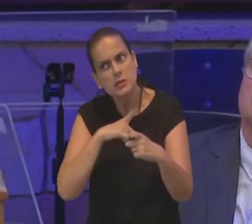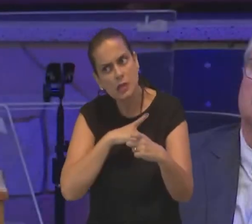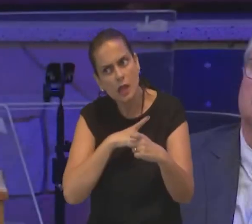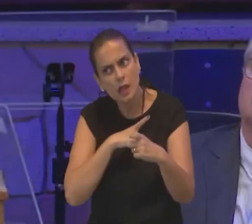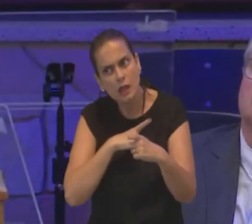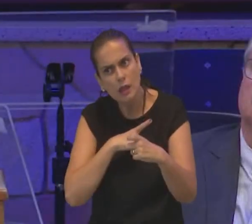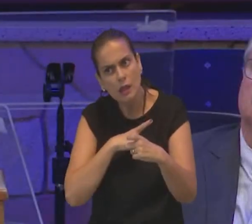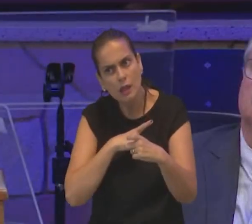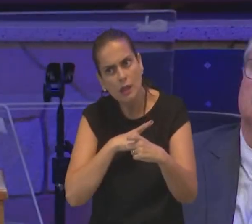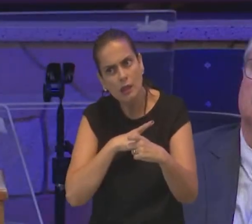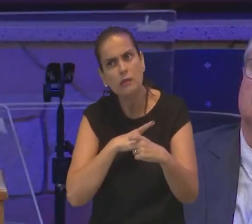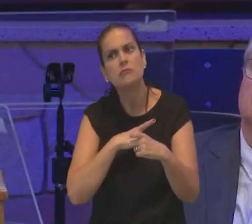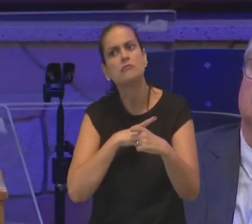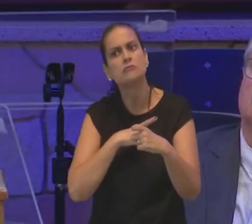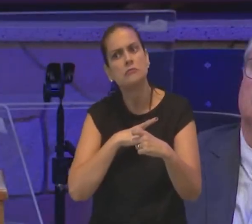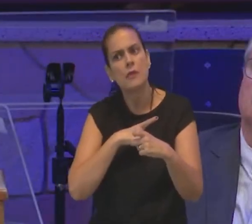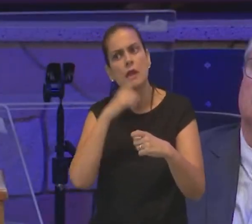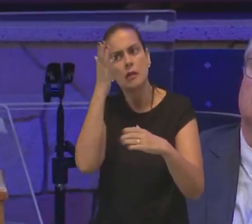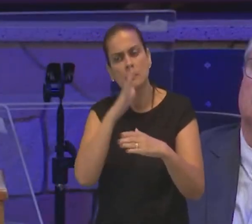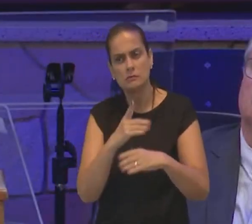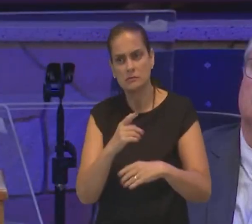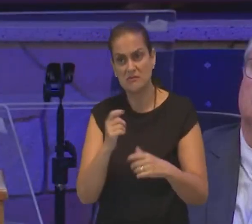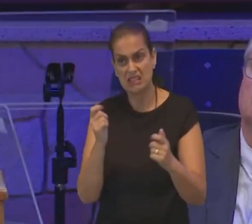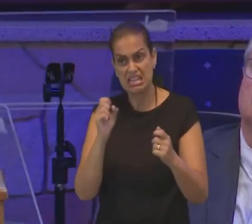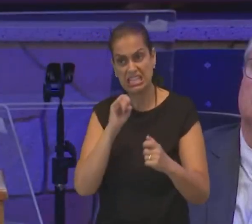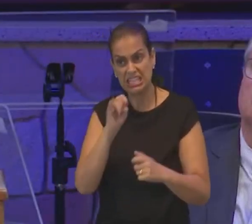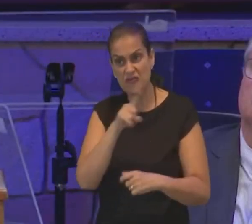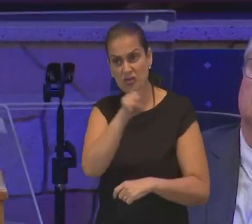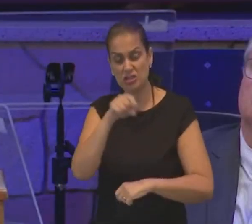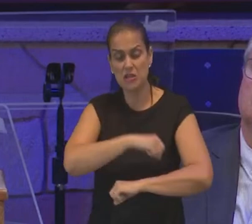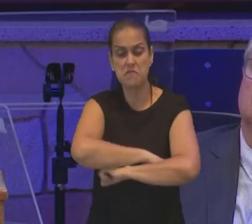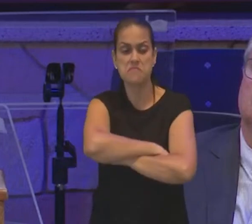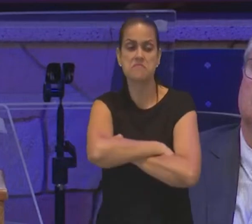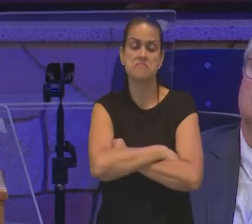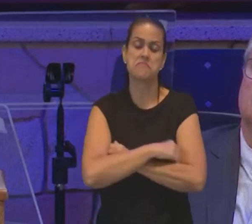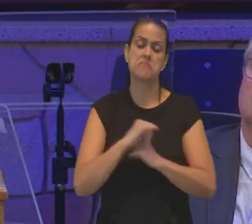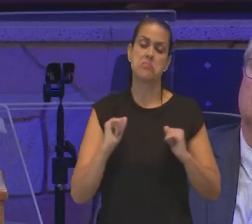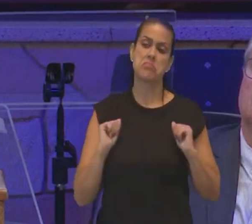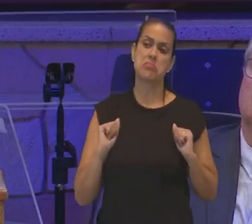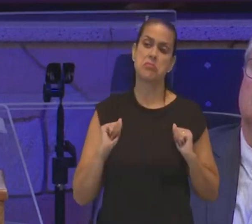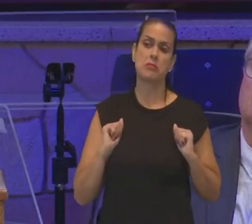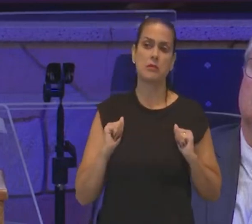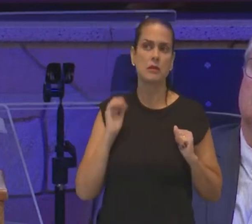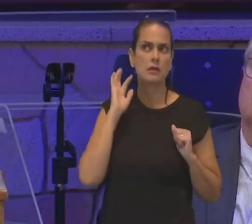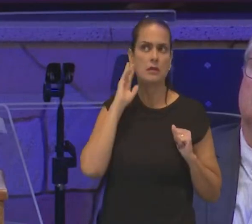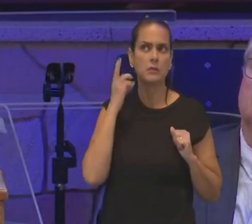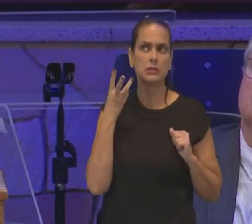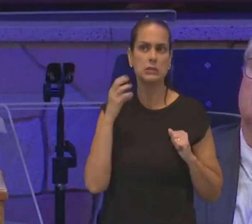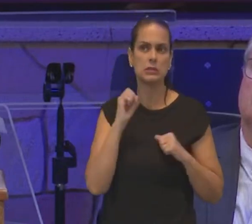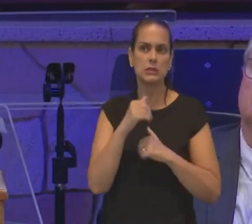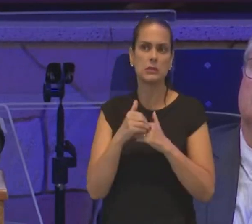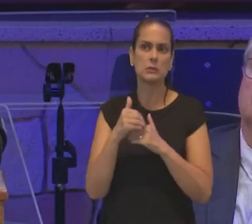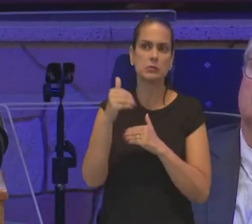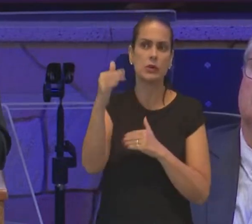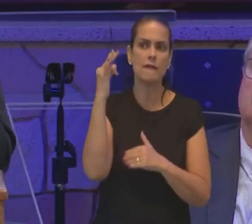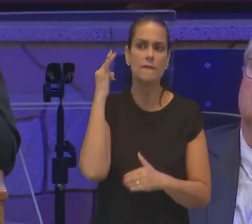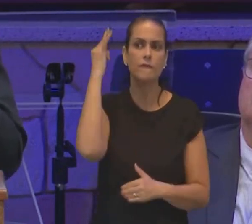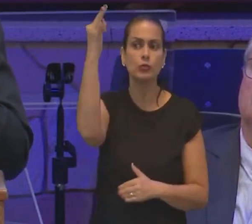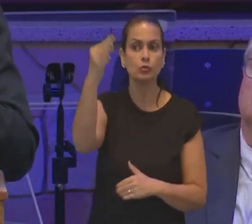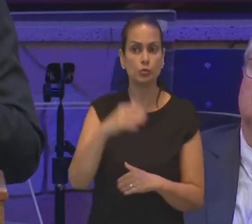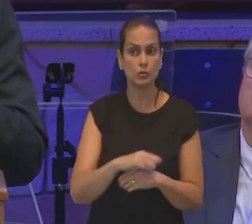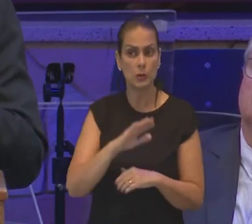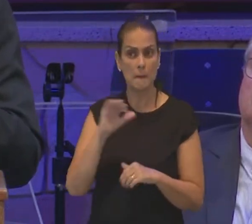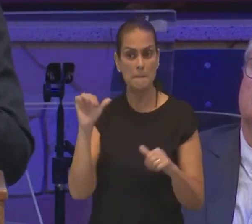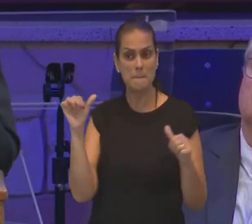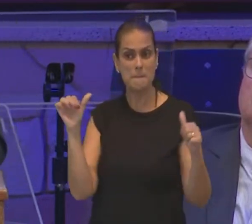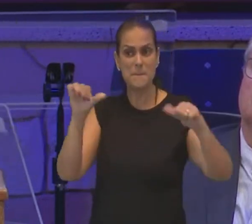Cruze os braços para você saber como é que vai ficar o nosso Brasil daqui a 30 anos. Já pegamos lá